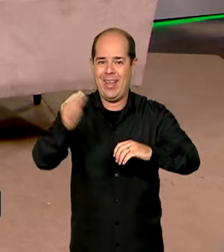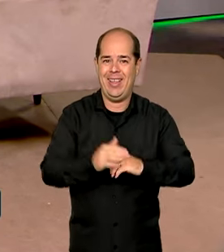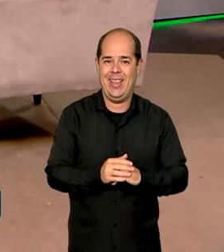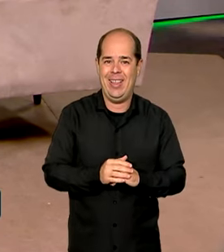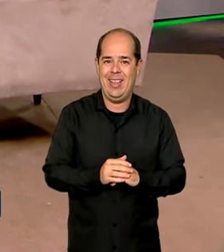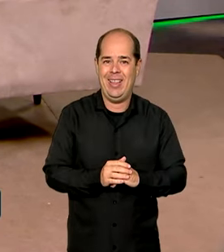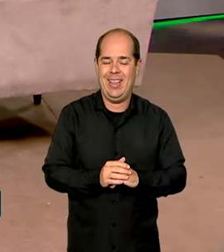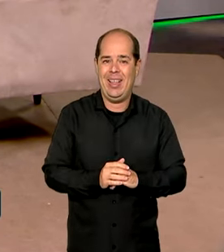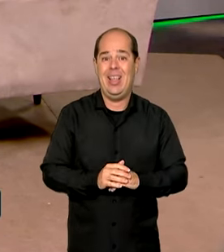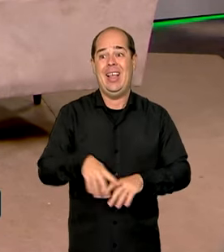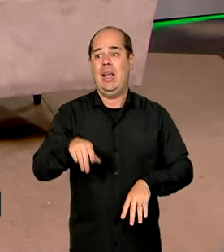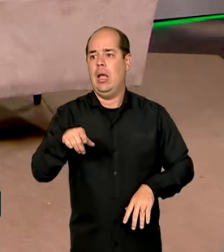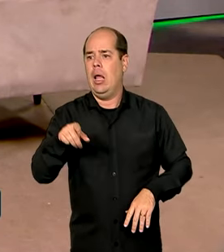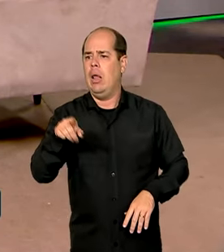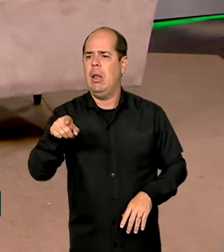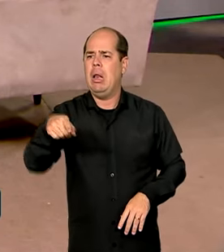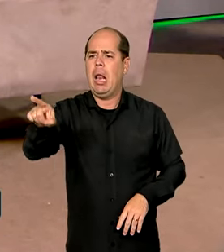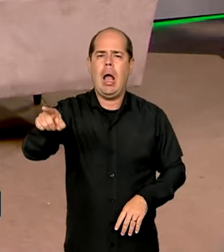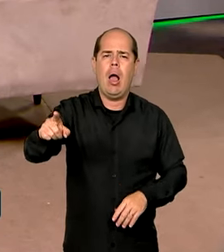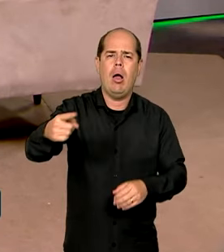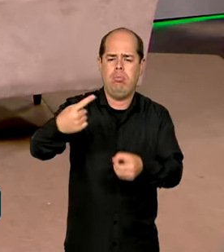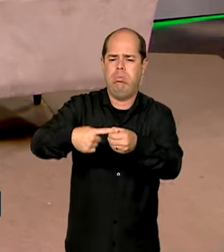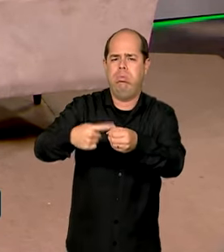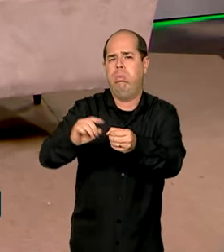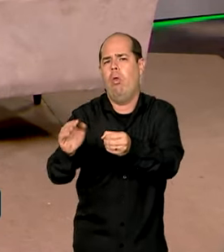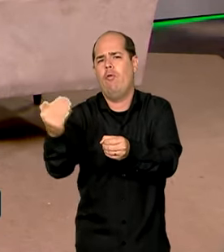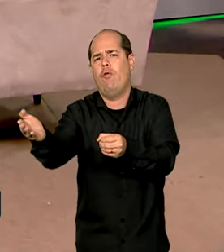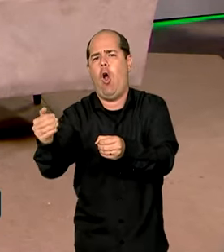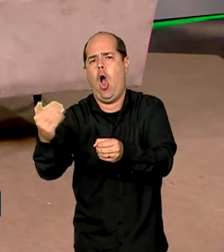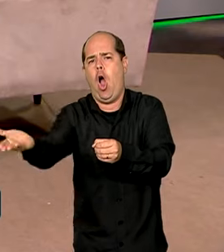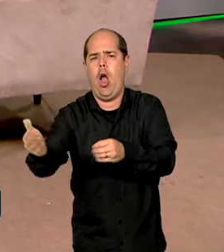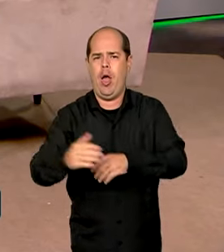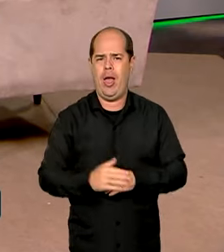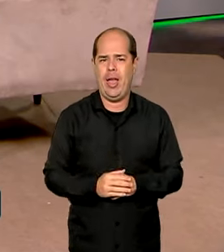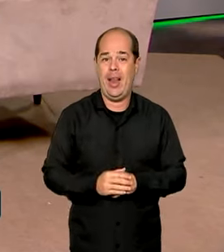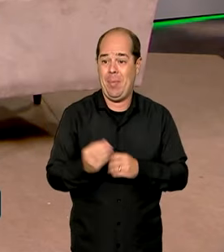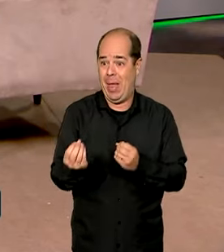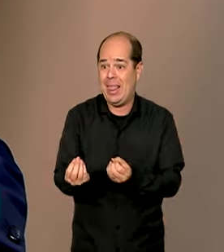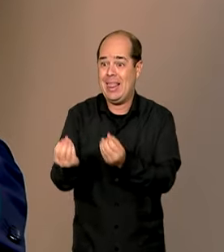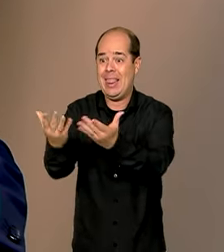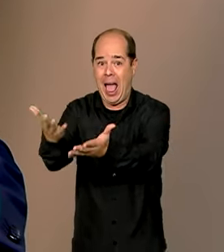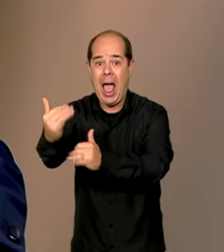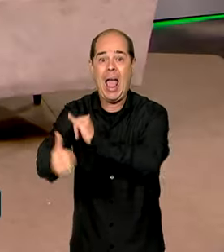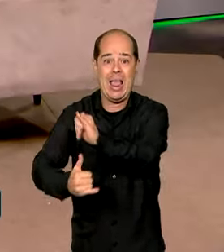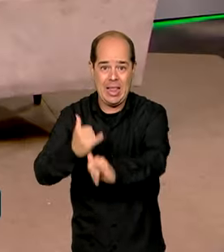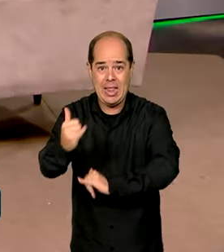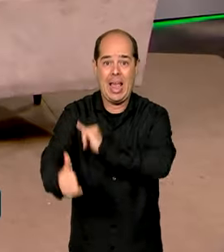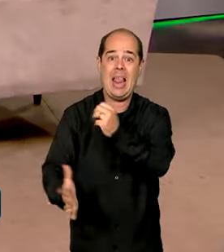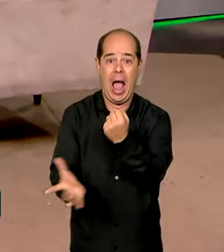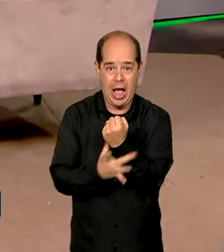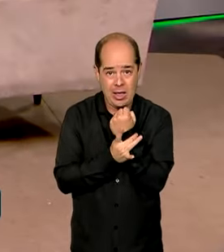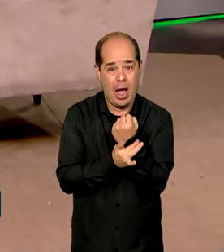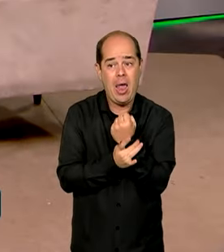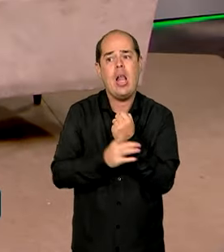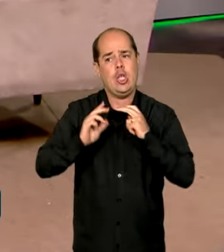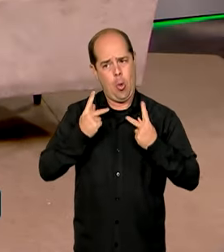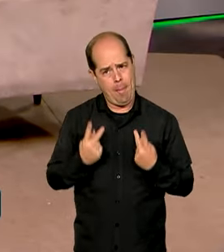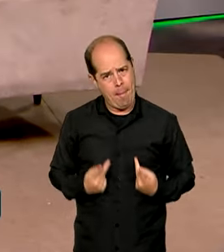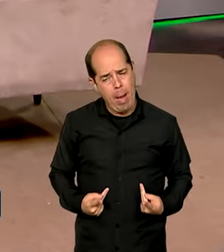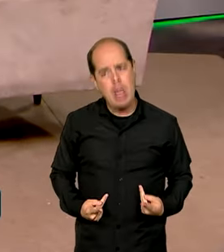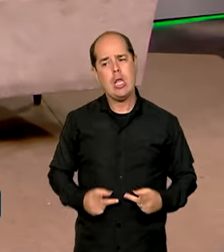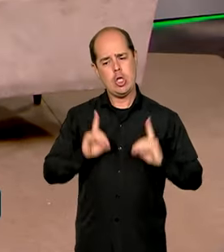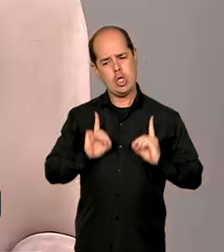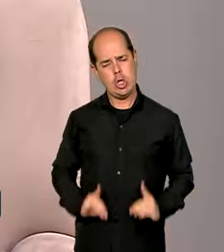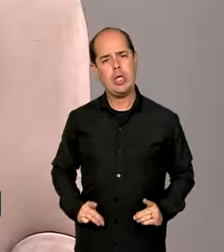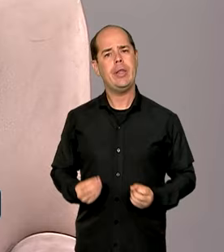periferia, ou seja, garantir com isso mais humanização para quem mais precisa. Ministro, neste momento natalino,